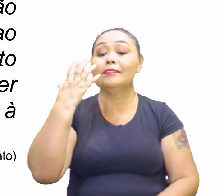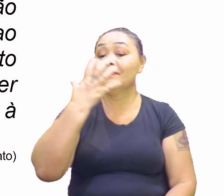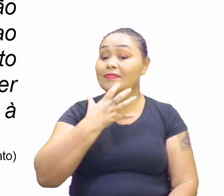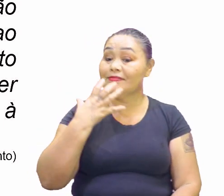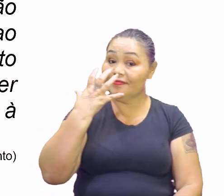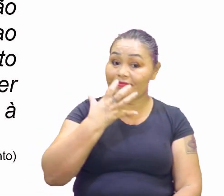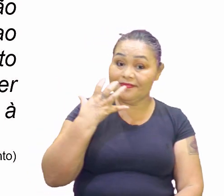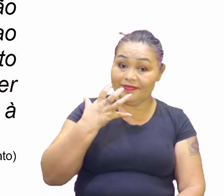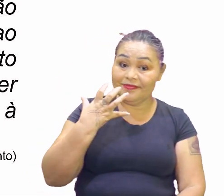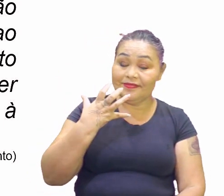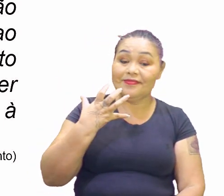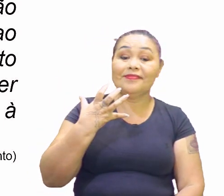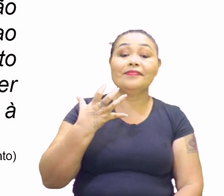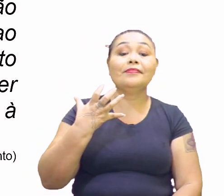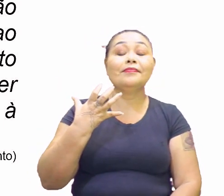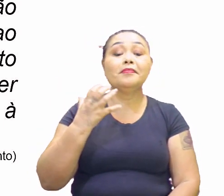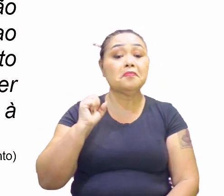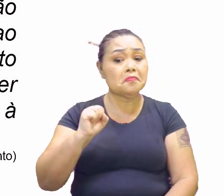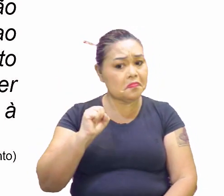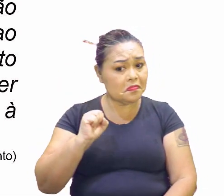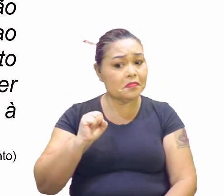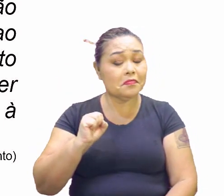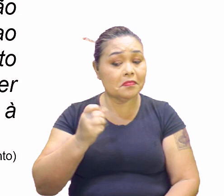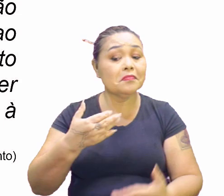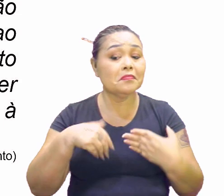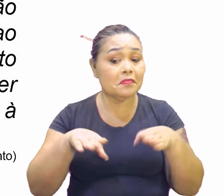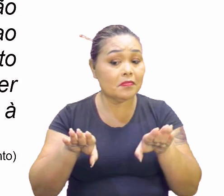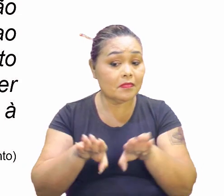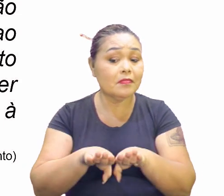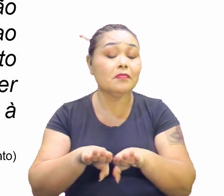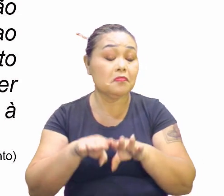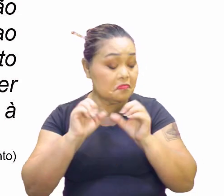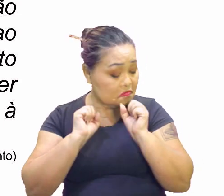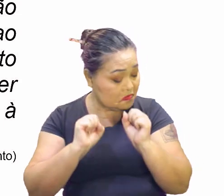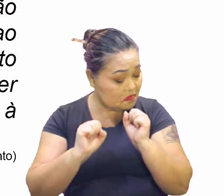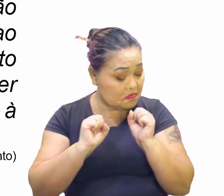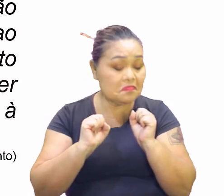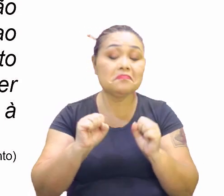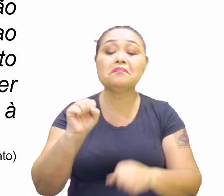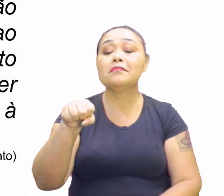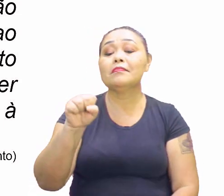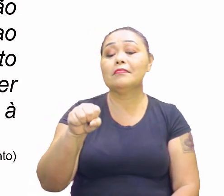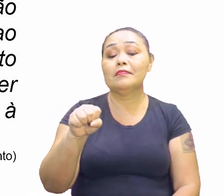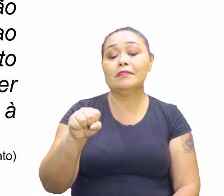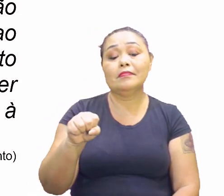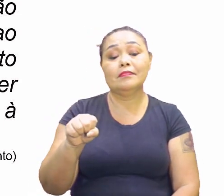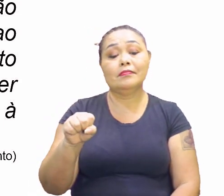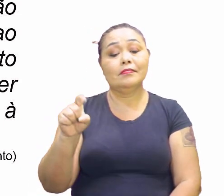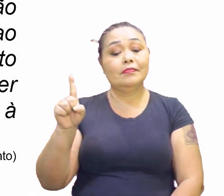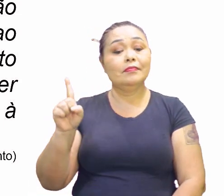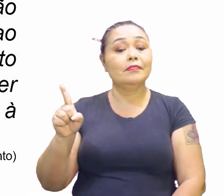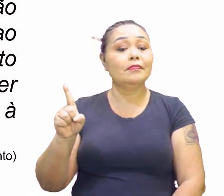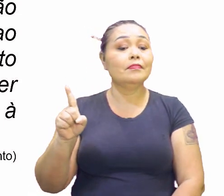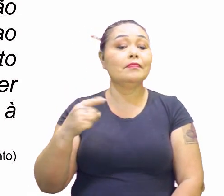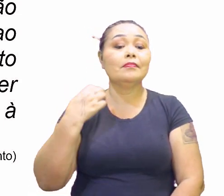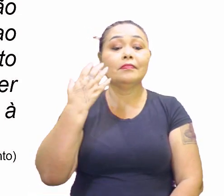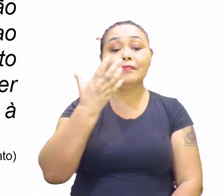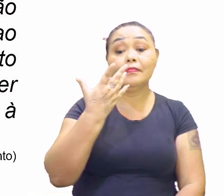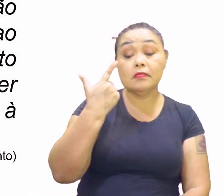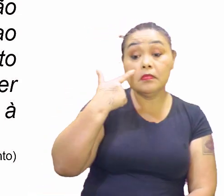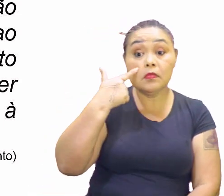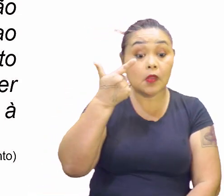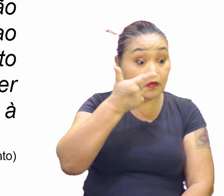quê? Com a música. Música eu posso fazer também? Pode sim. Então aqui, a